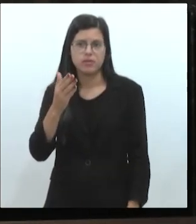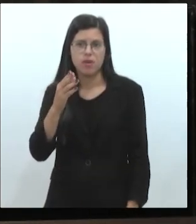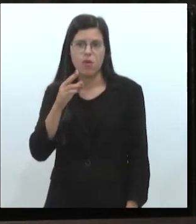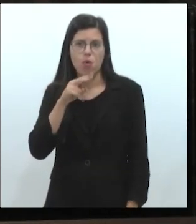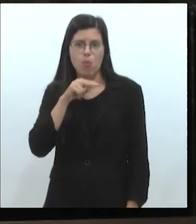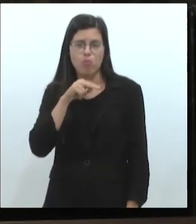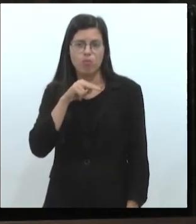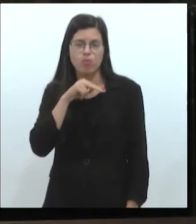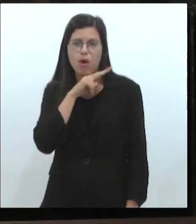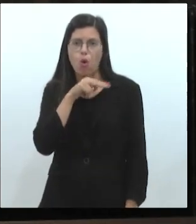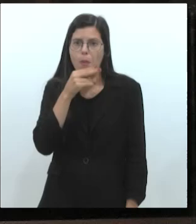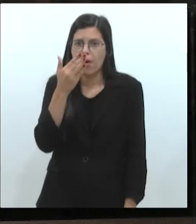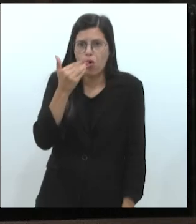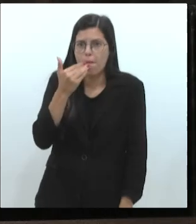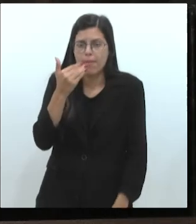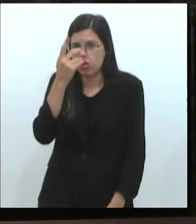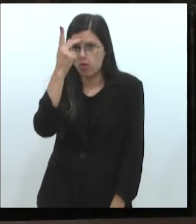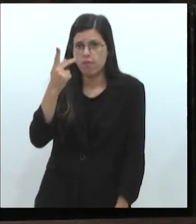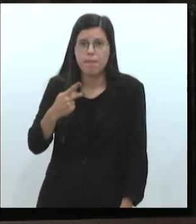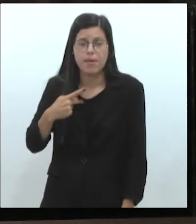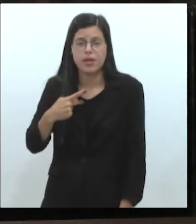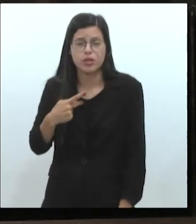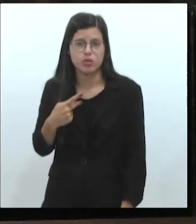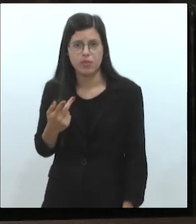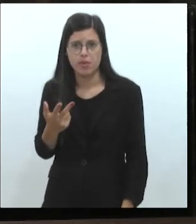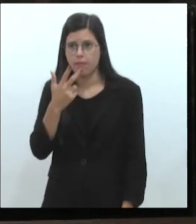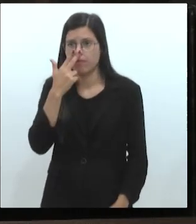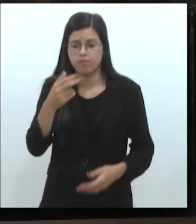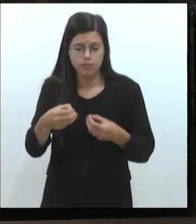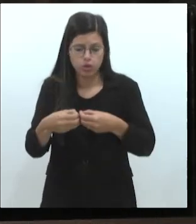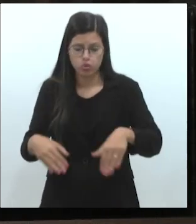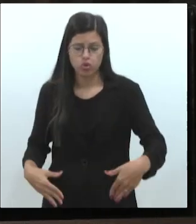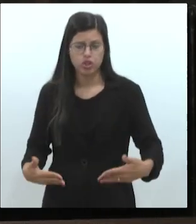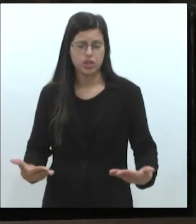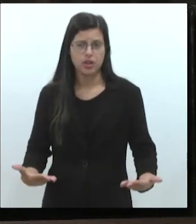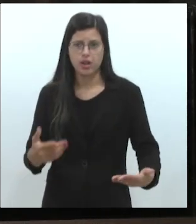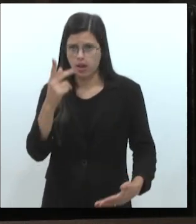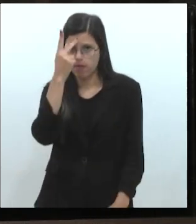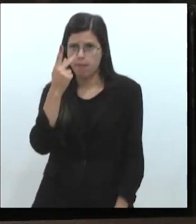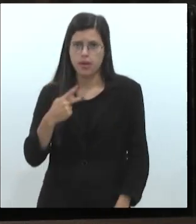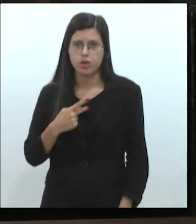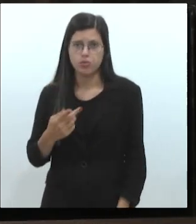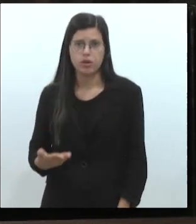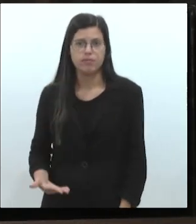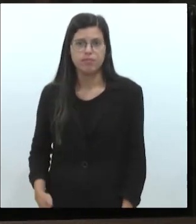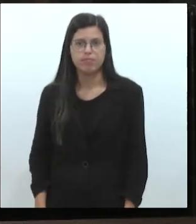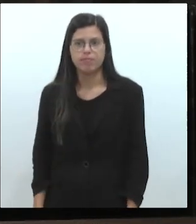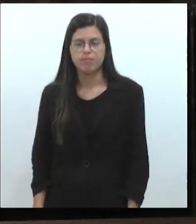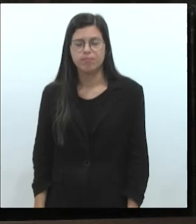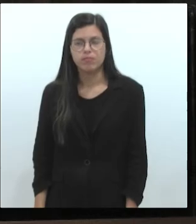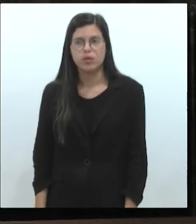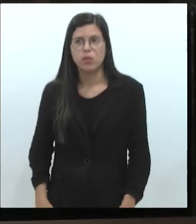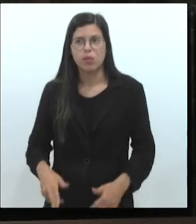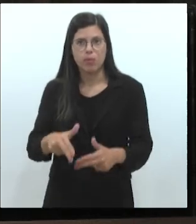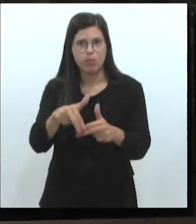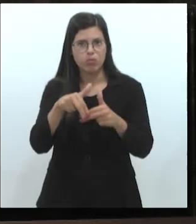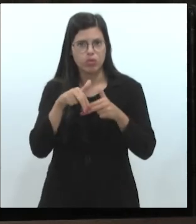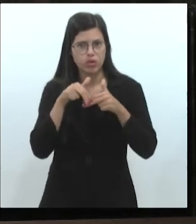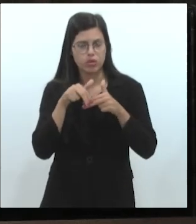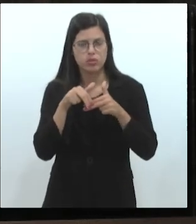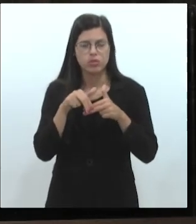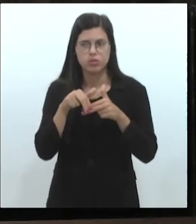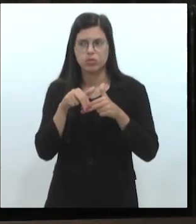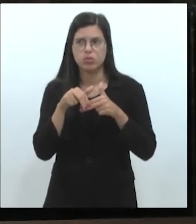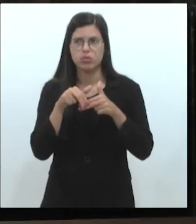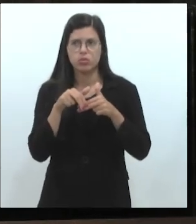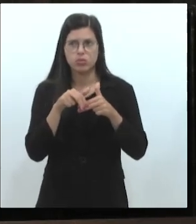outro negativamente. Por isso, esse pleito à União